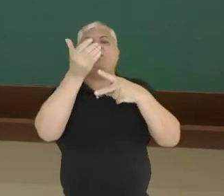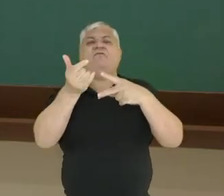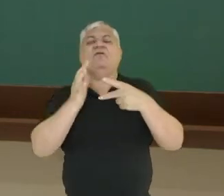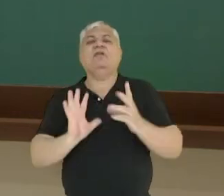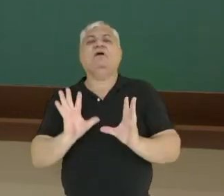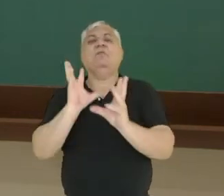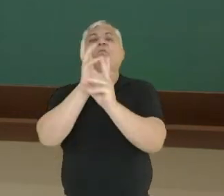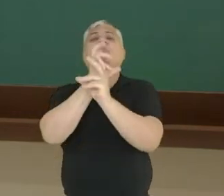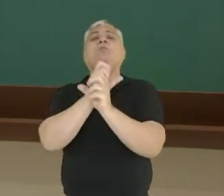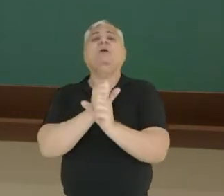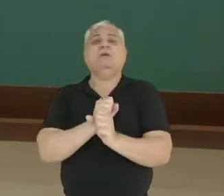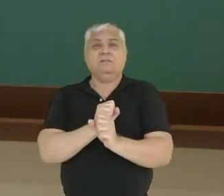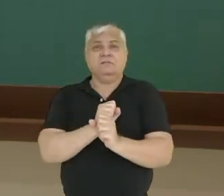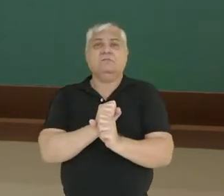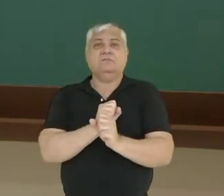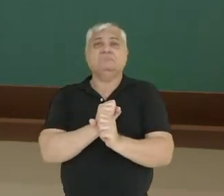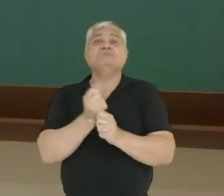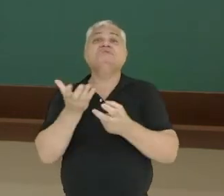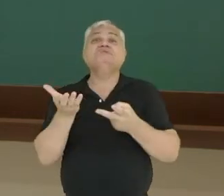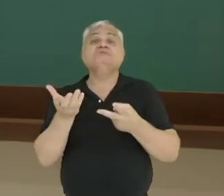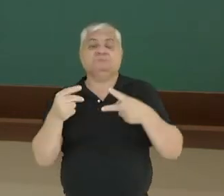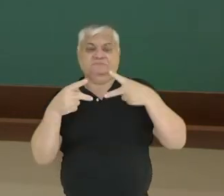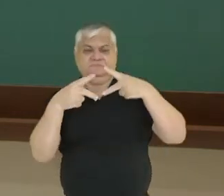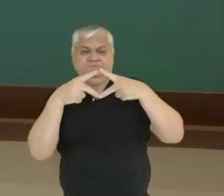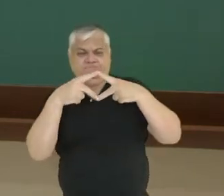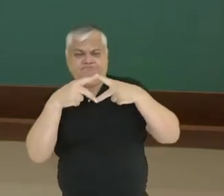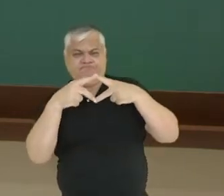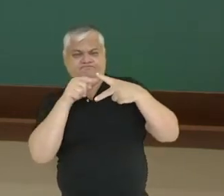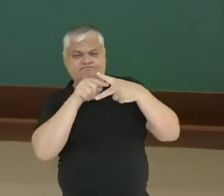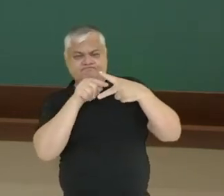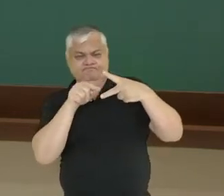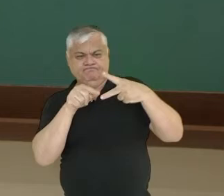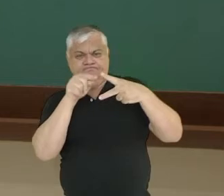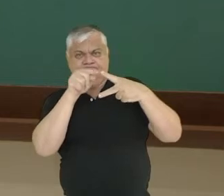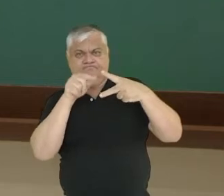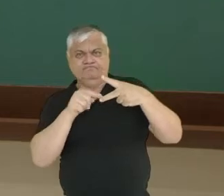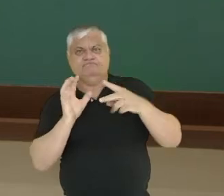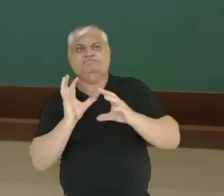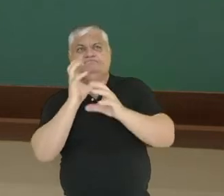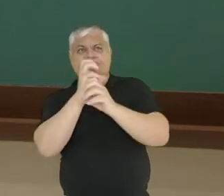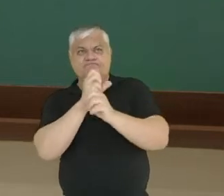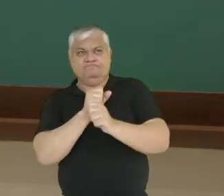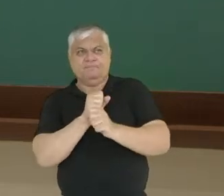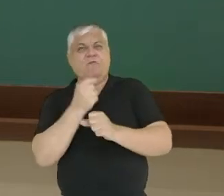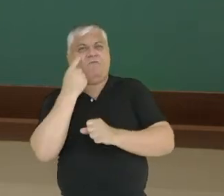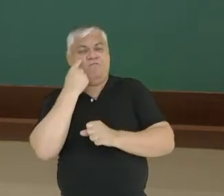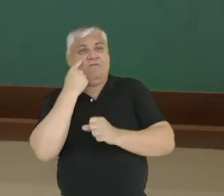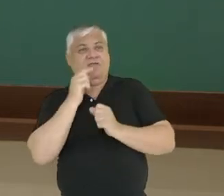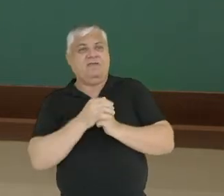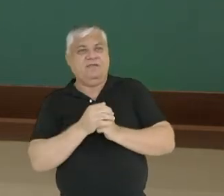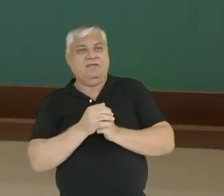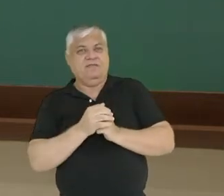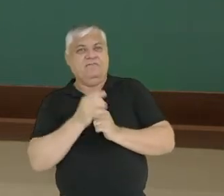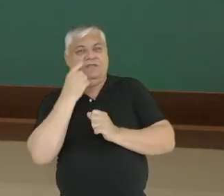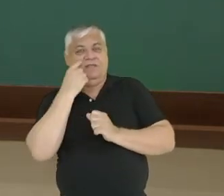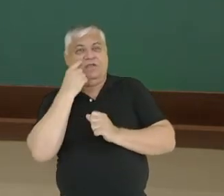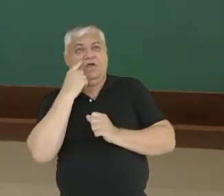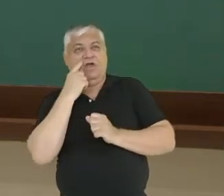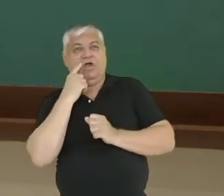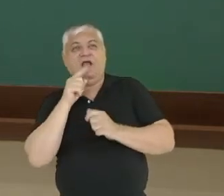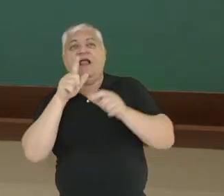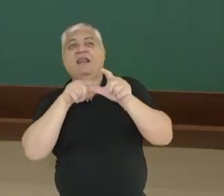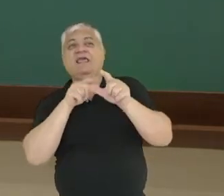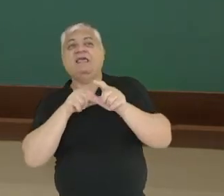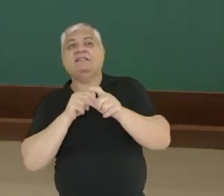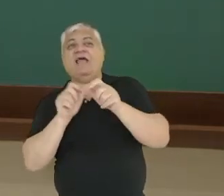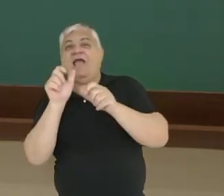externo correspondentes, indicados no polígono abaixo. Então, olha para onde que ele está apontando aqui. Ó. Ele quer que